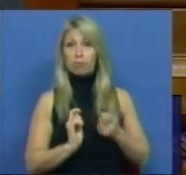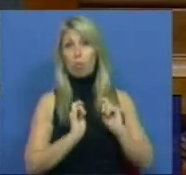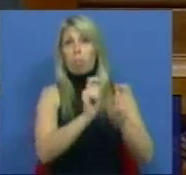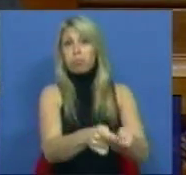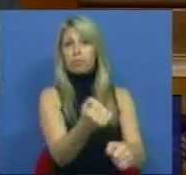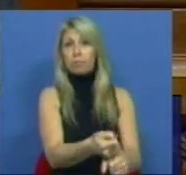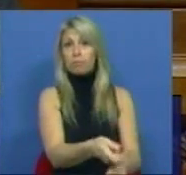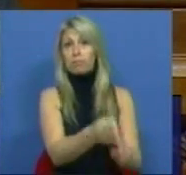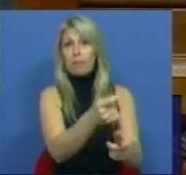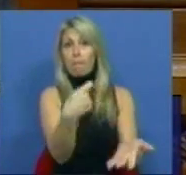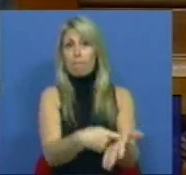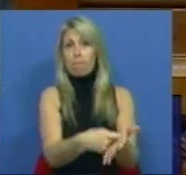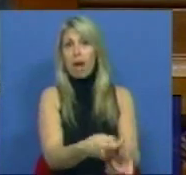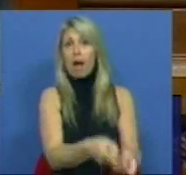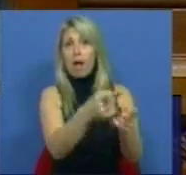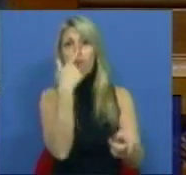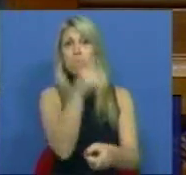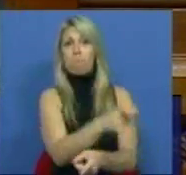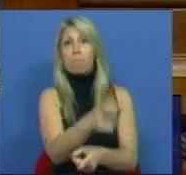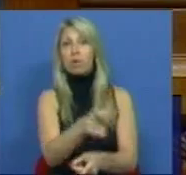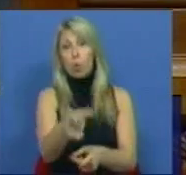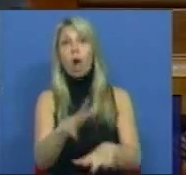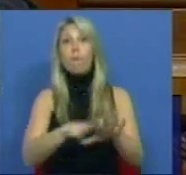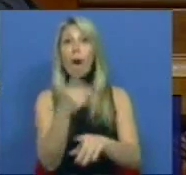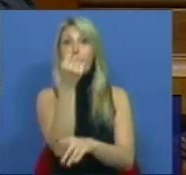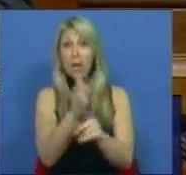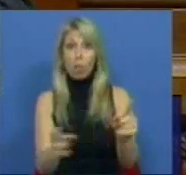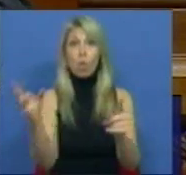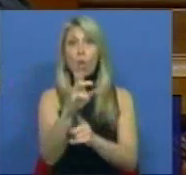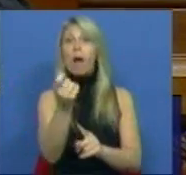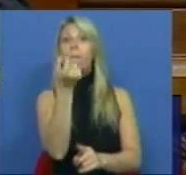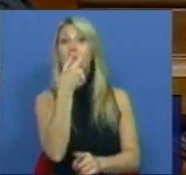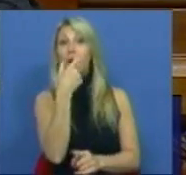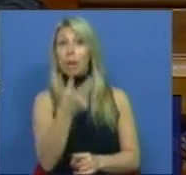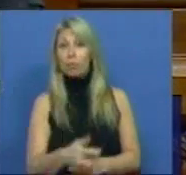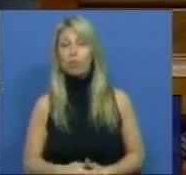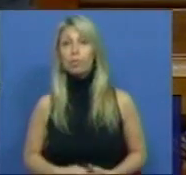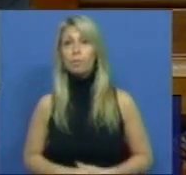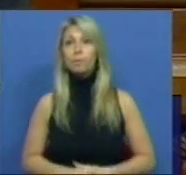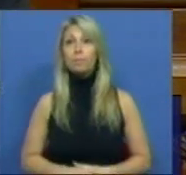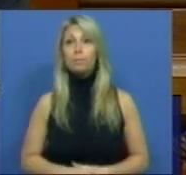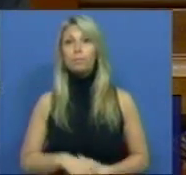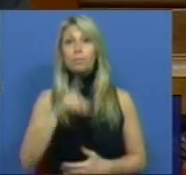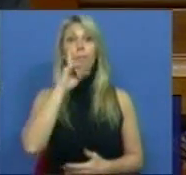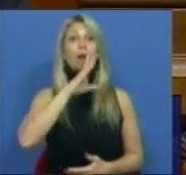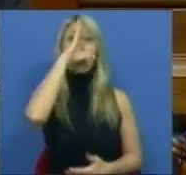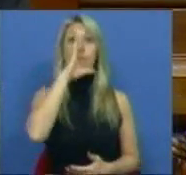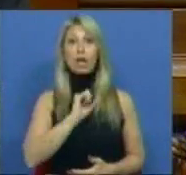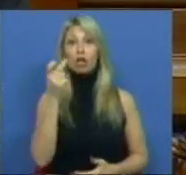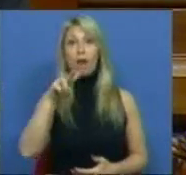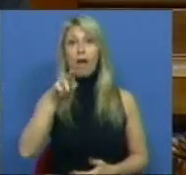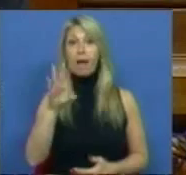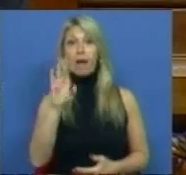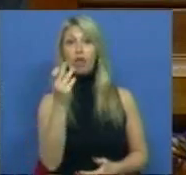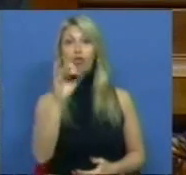dos contribuintes através da sobrecarga e do aumento dos preços nos medicamentos. A Ministra Ana Jorge